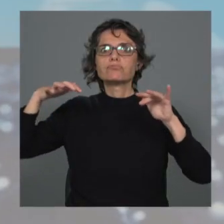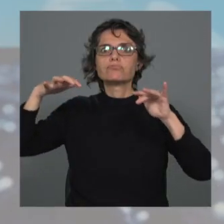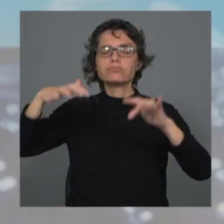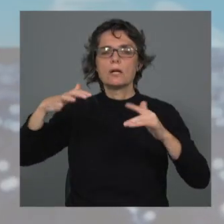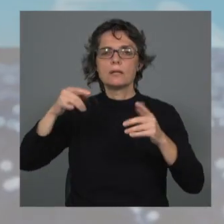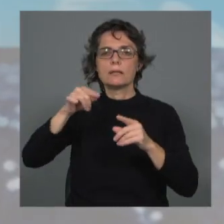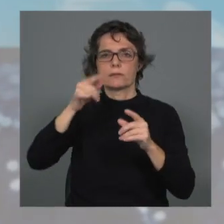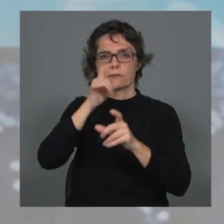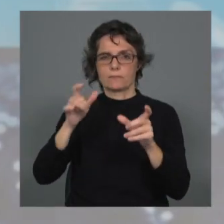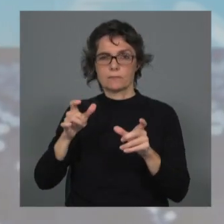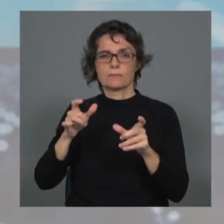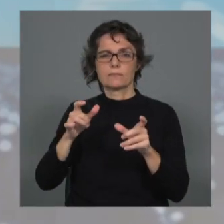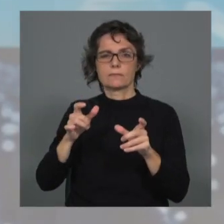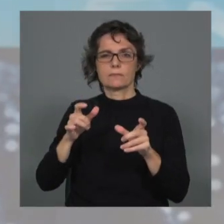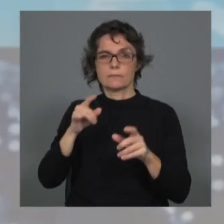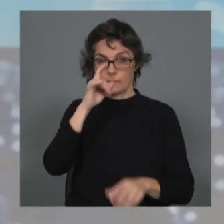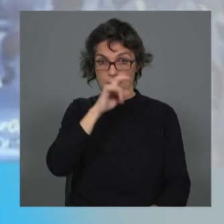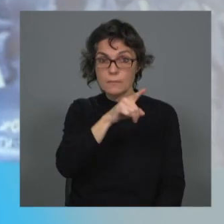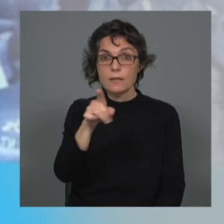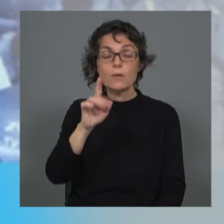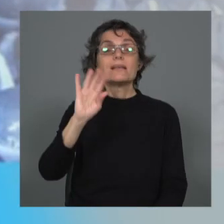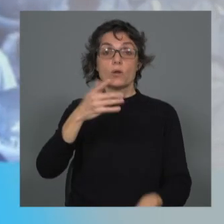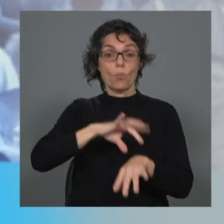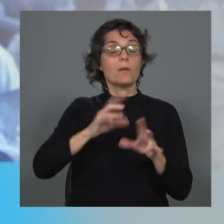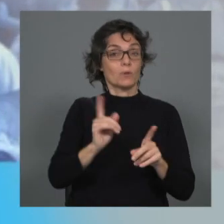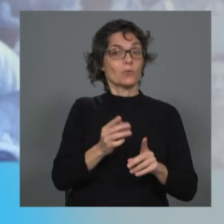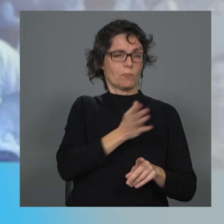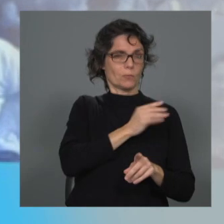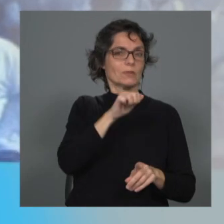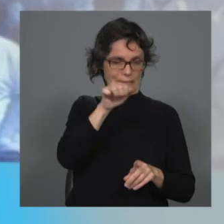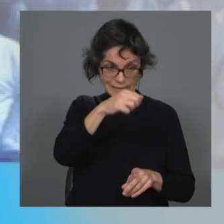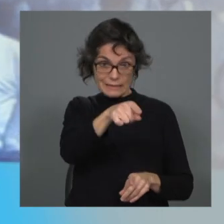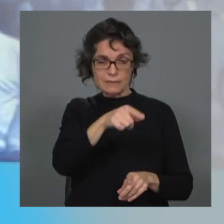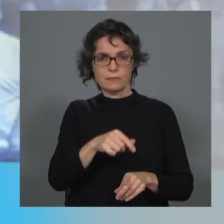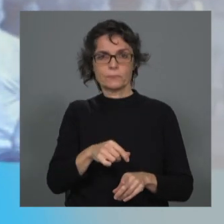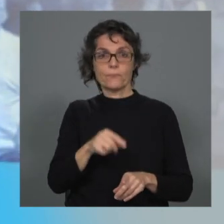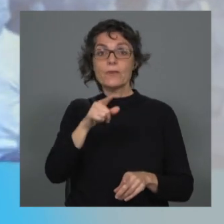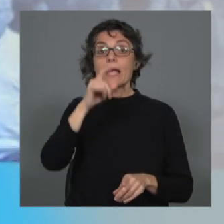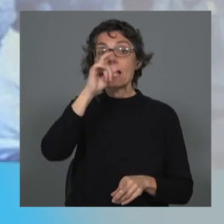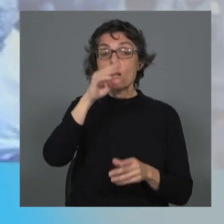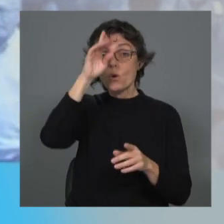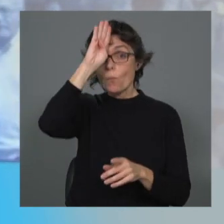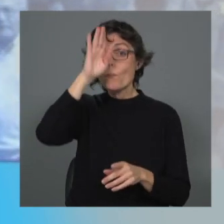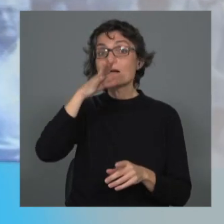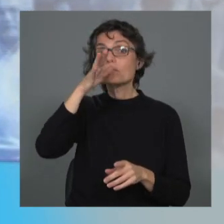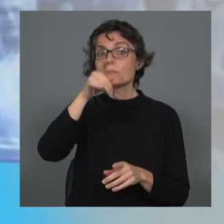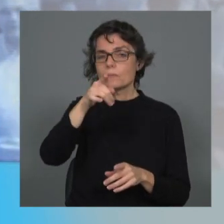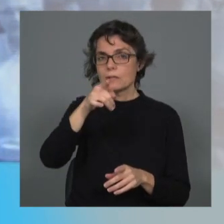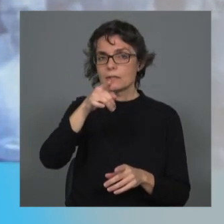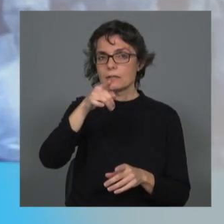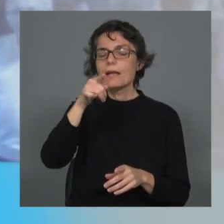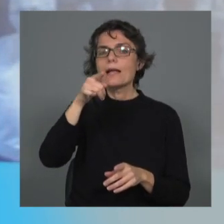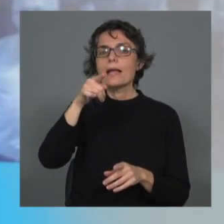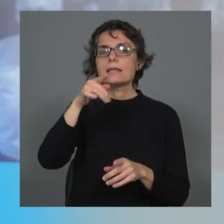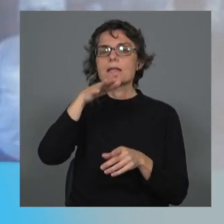início da pandemia. E o Papa recorda isso e diz que esta mensagem é uma mensagem não só para os